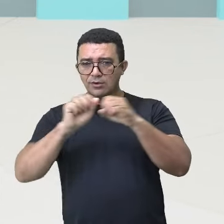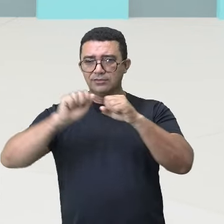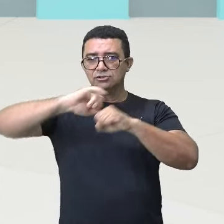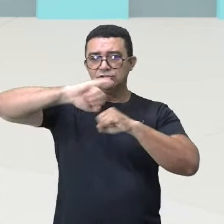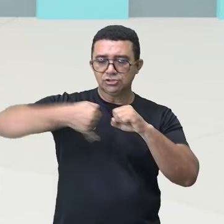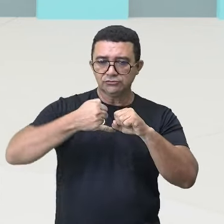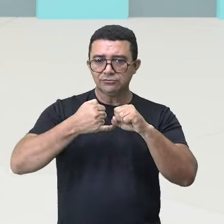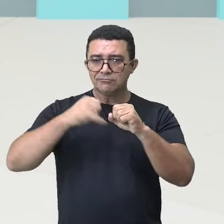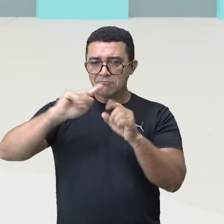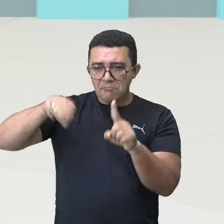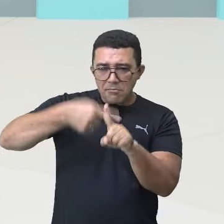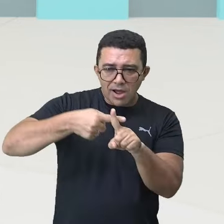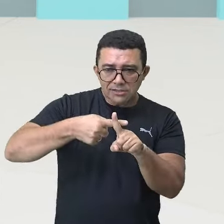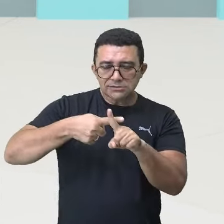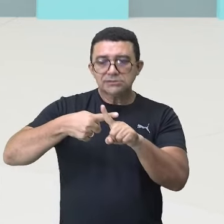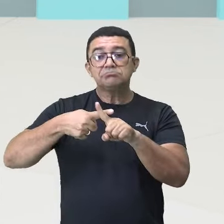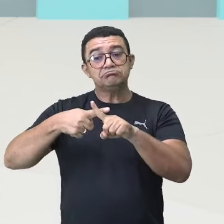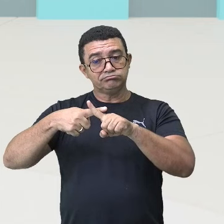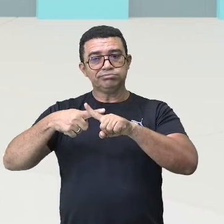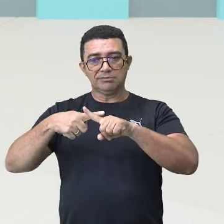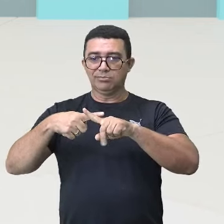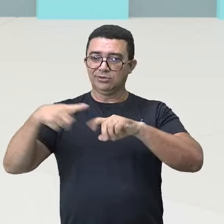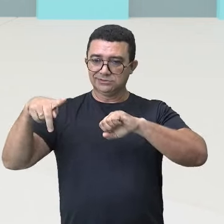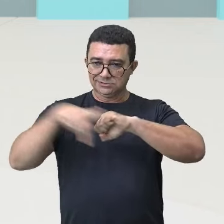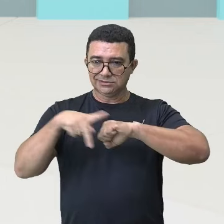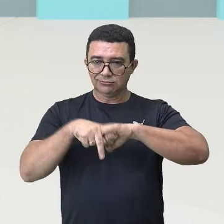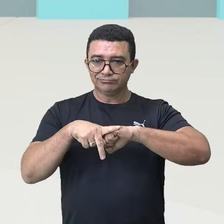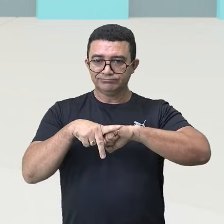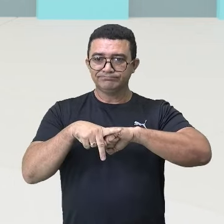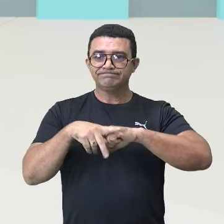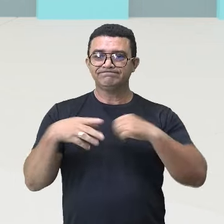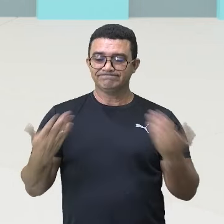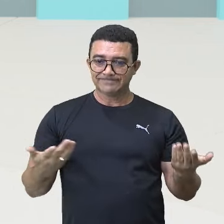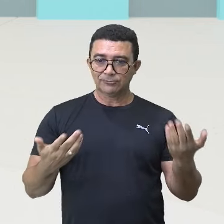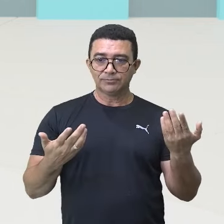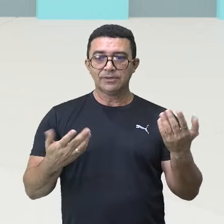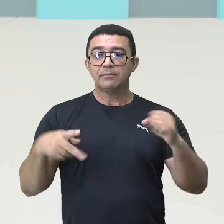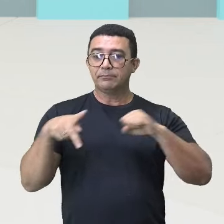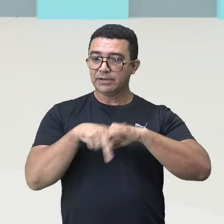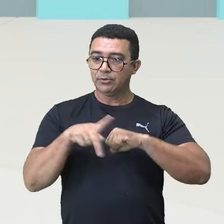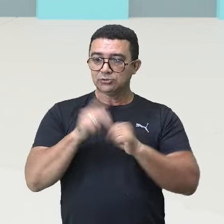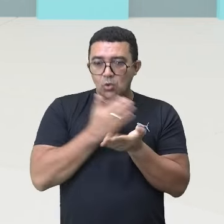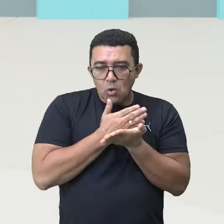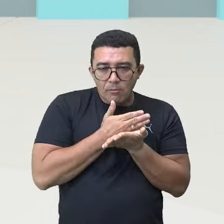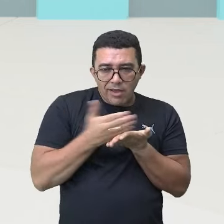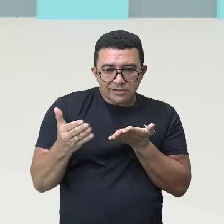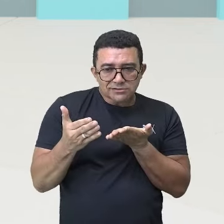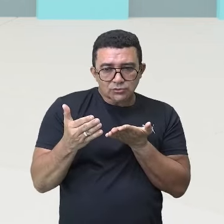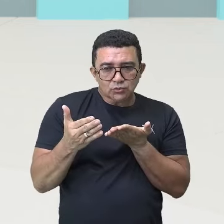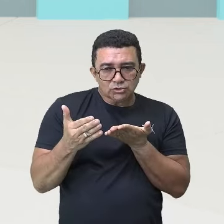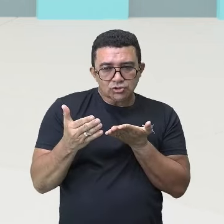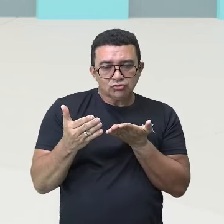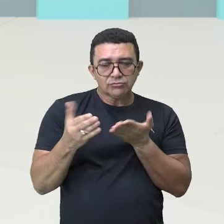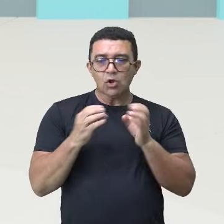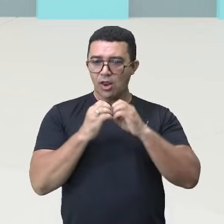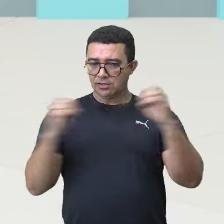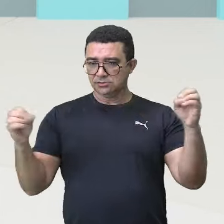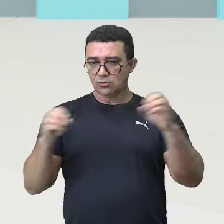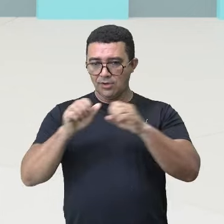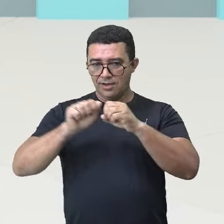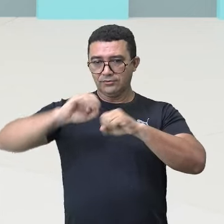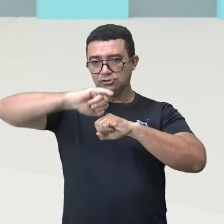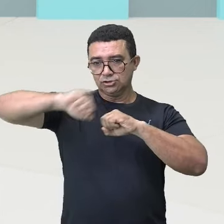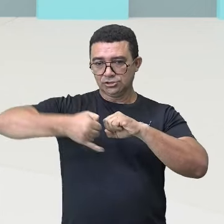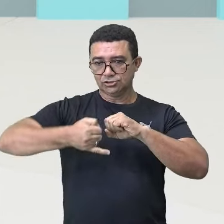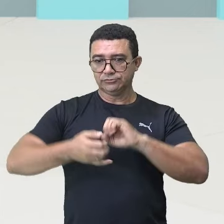preposição no caso da língua portuguesa não é a preposição vai aparecer no início da oração adjetiva e lembrem-se também a